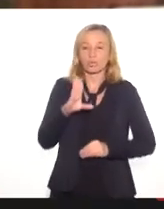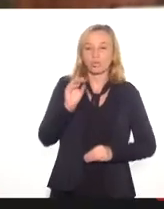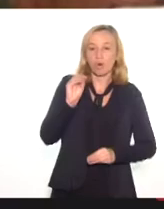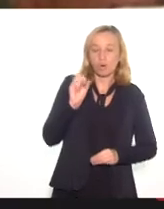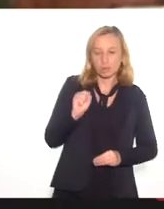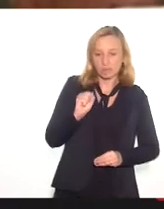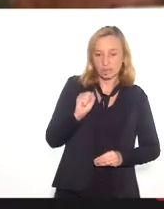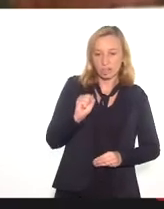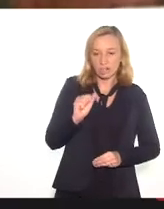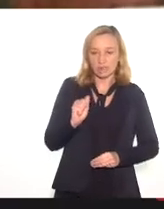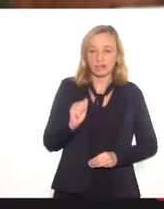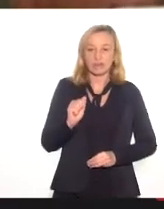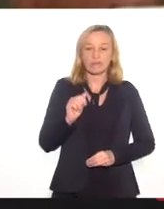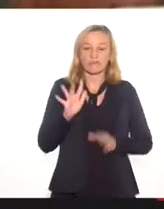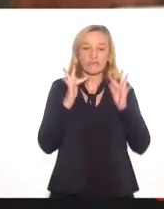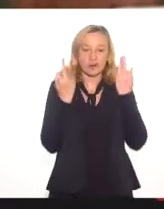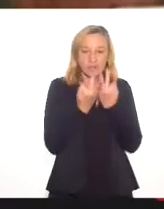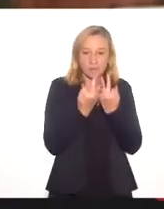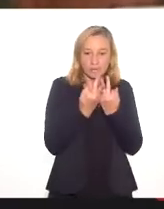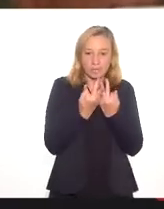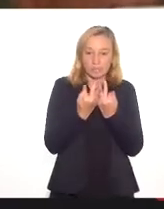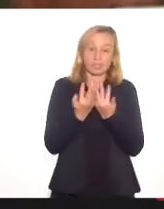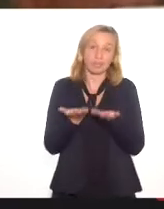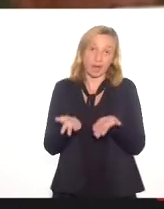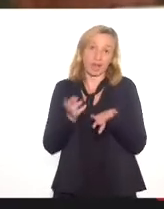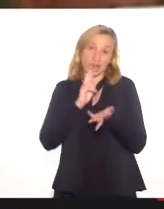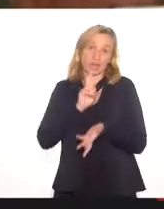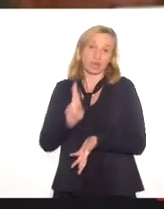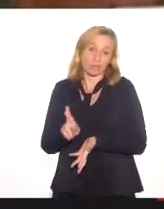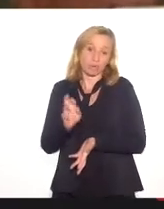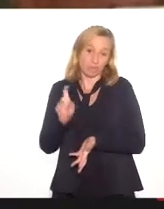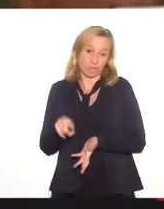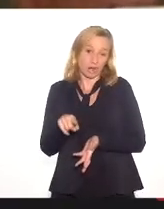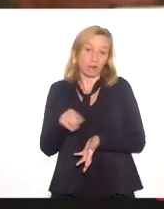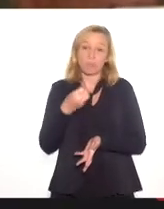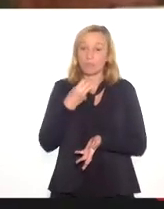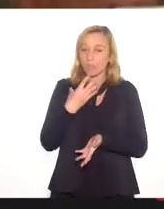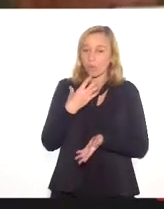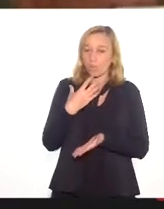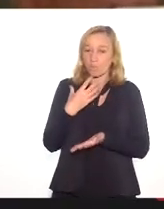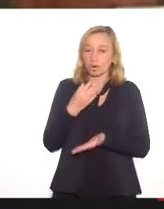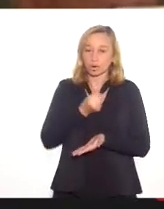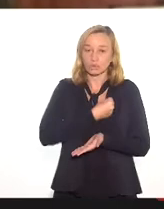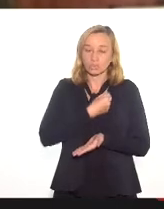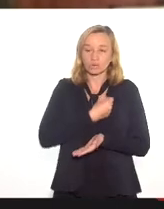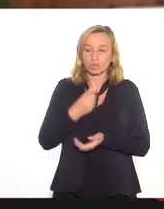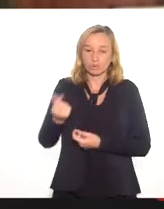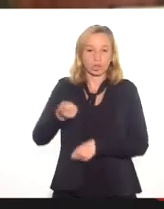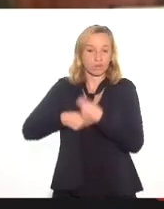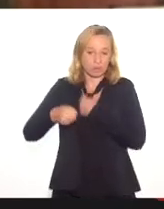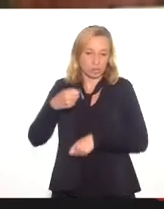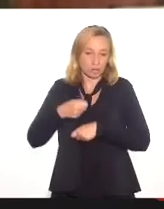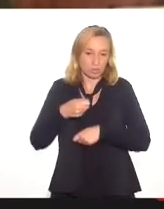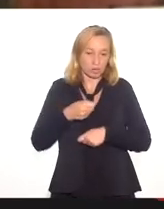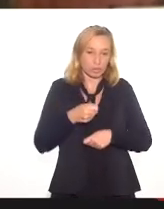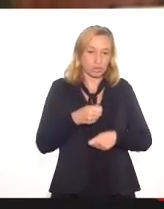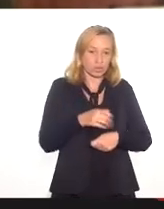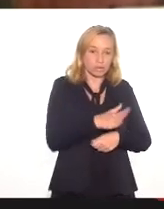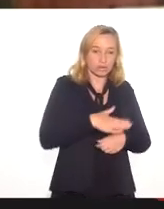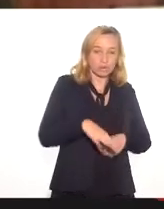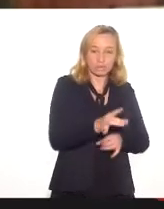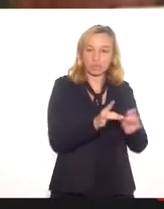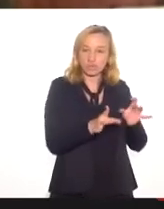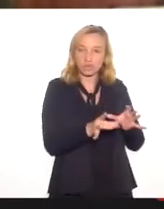inclusive responde por boa parte da economia, do comércio de serviços, de